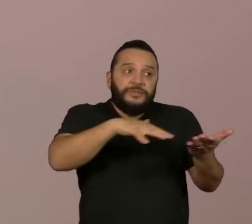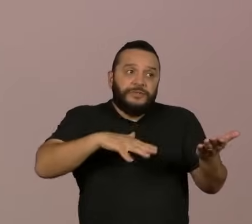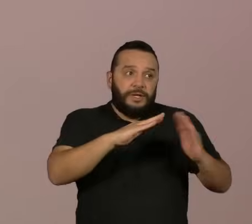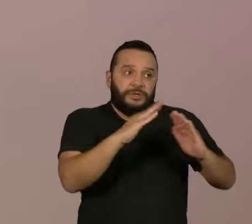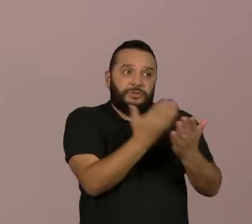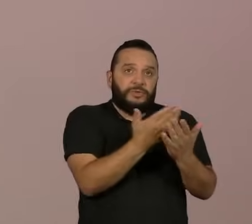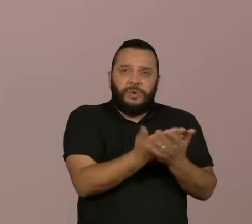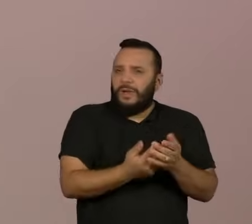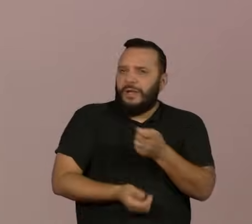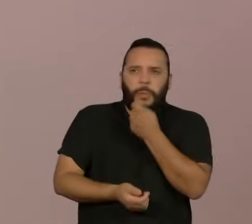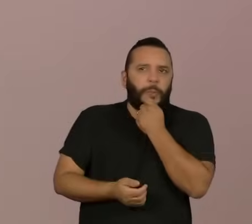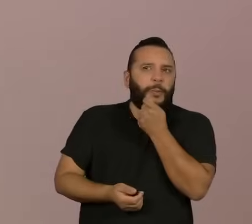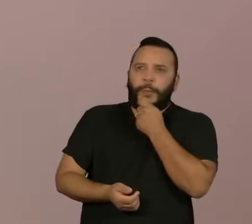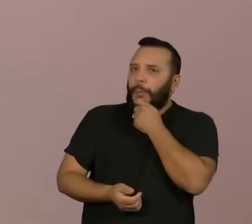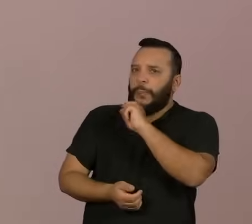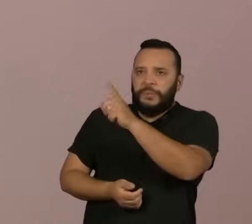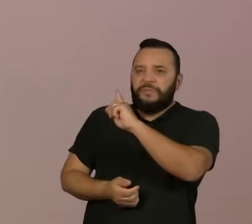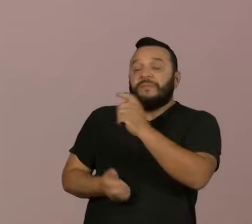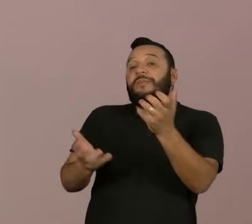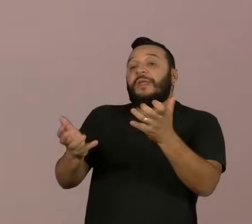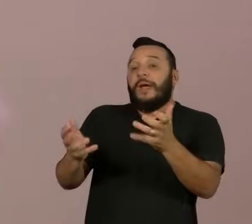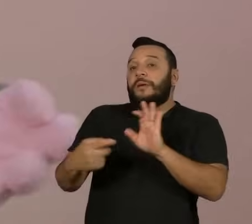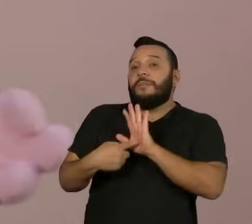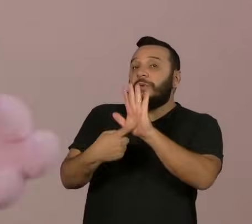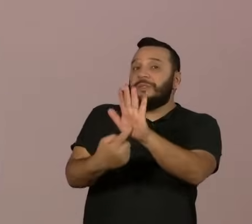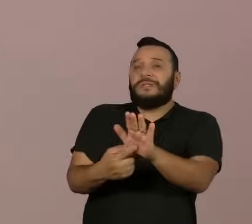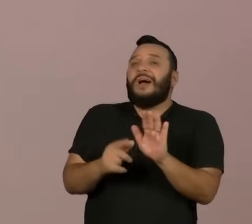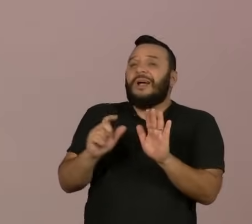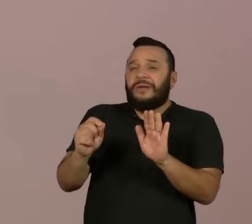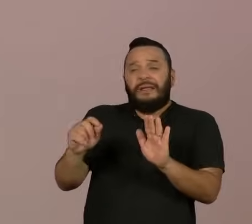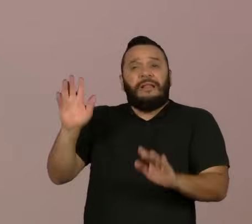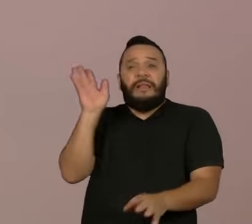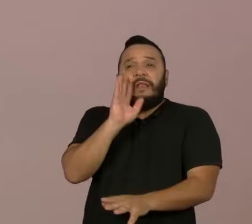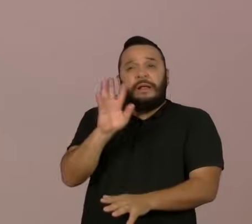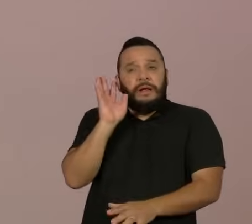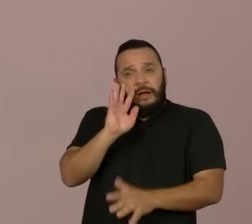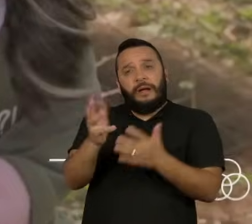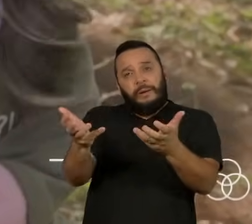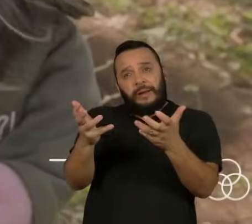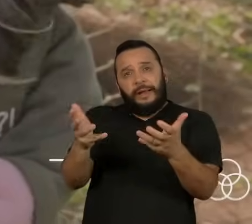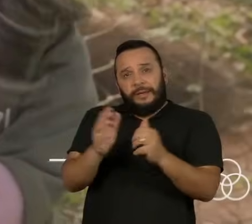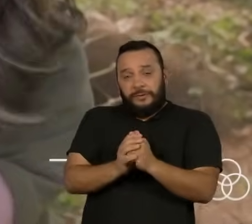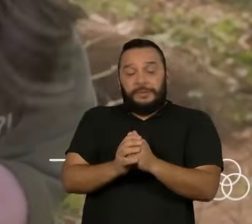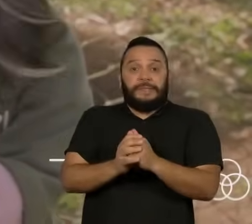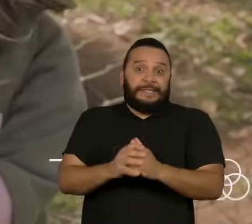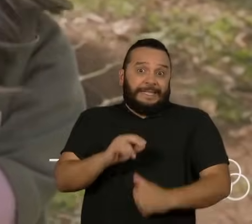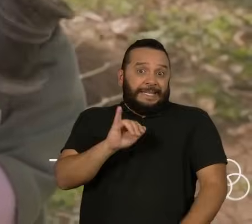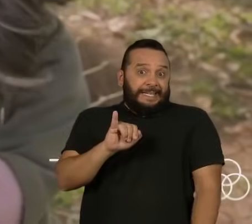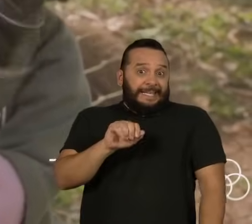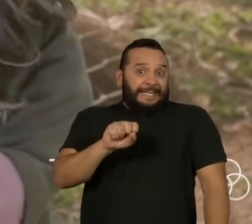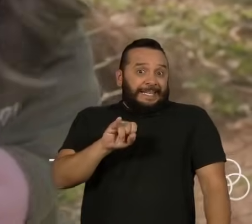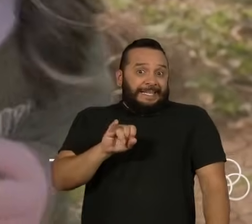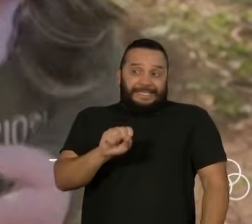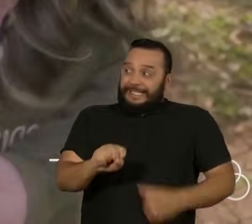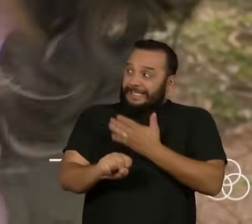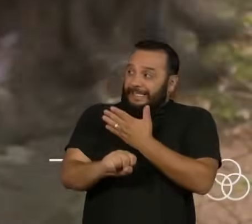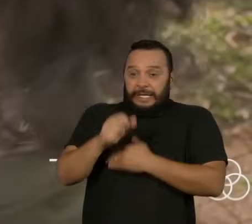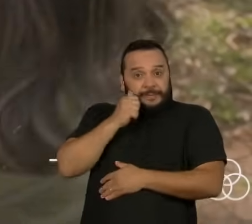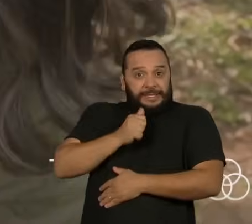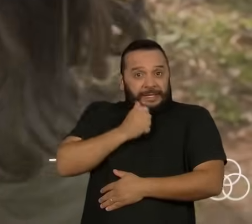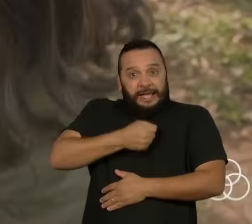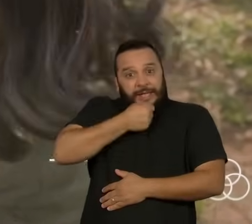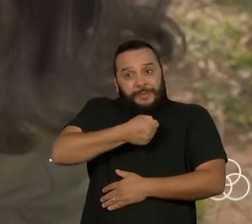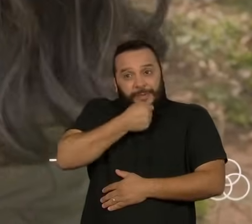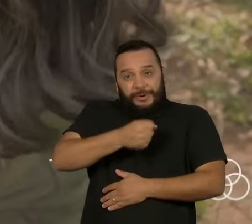não, pai. Eu queria fazer uma apresentação assim bem legal. Isis, a menina repórter que